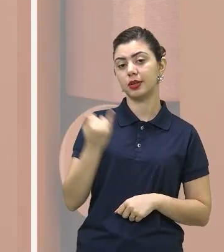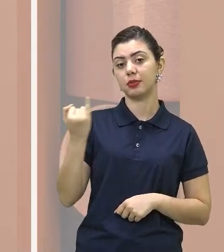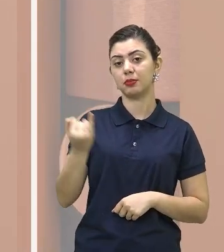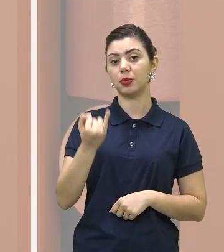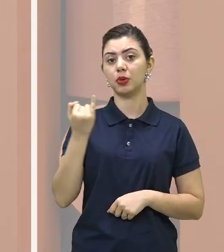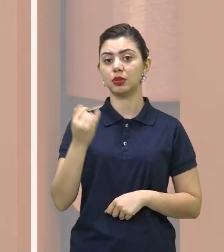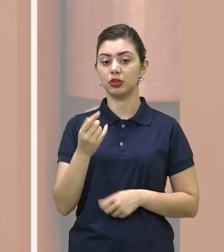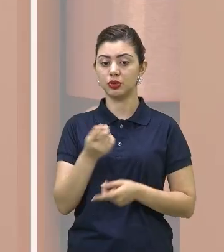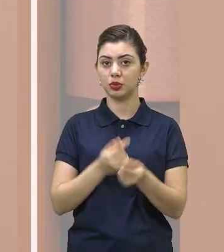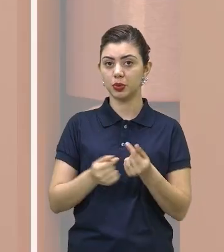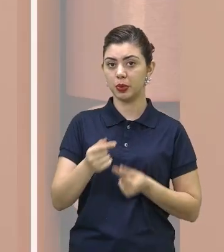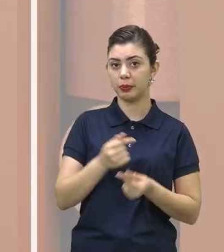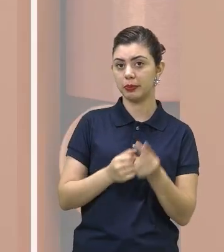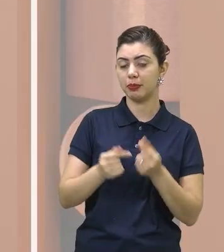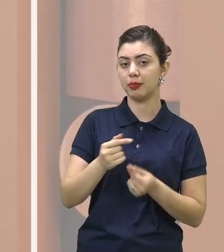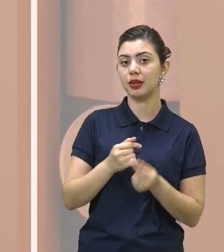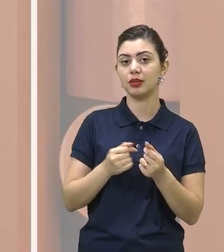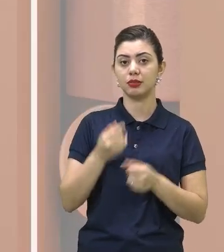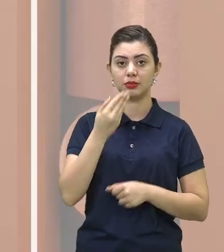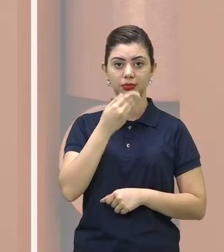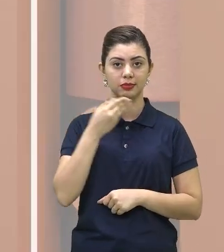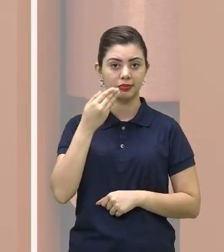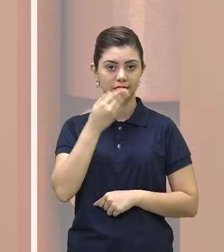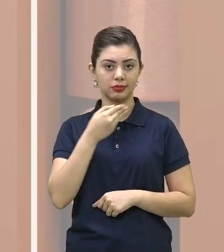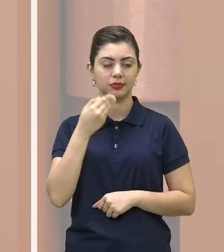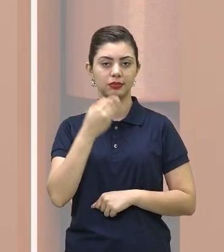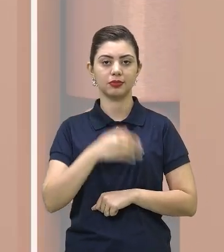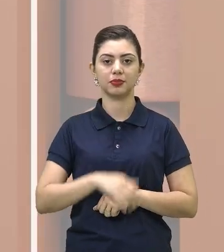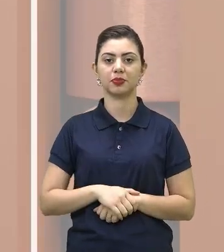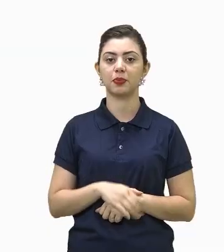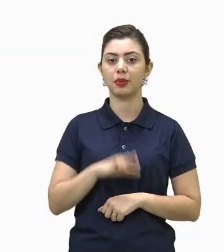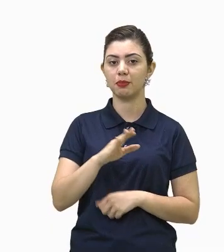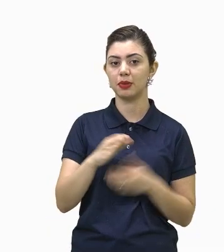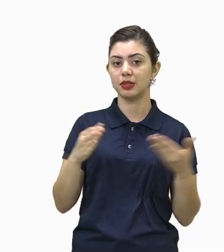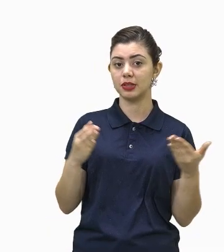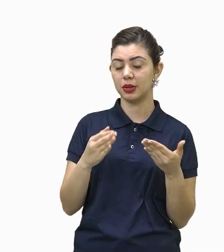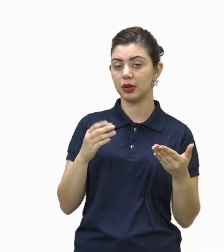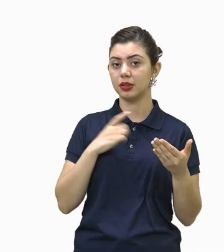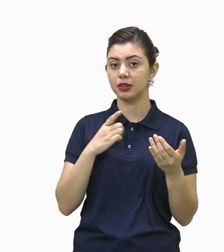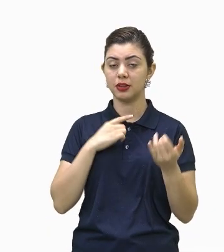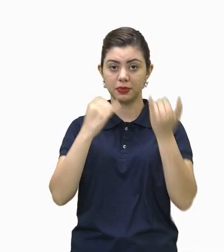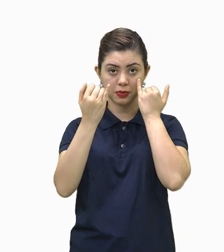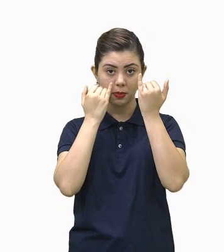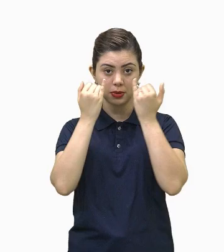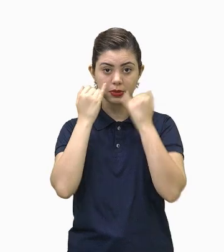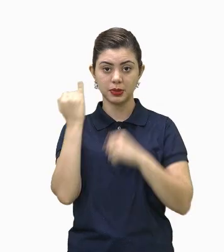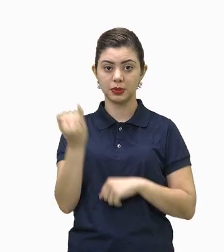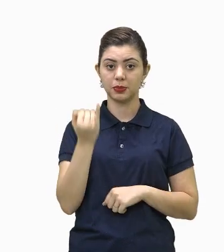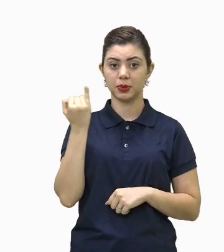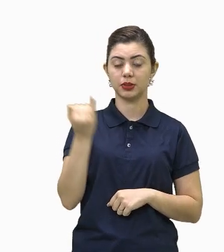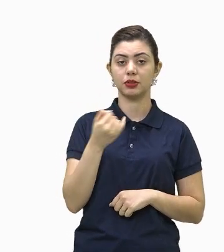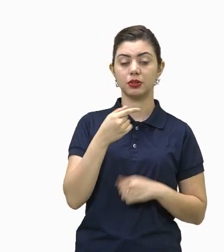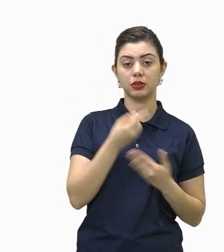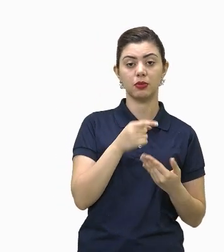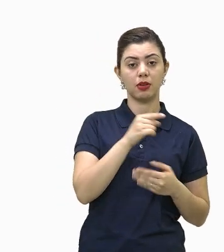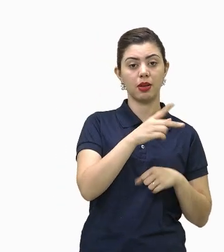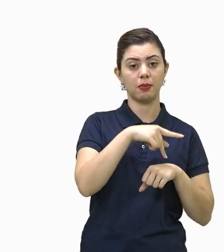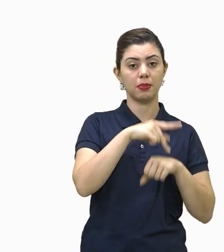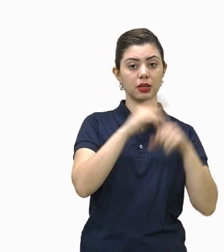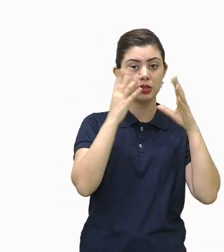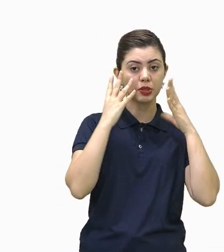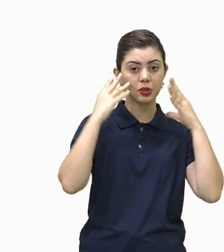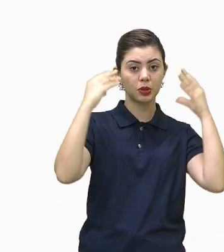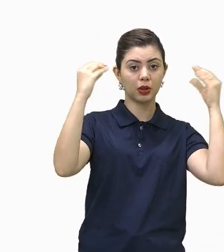o comércio do açúcar, tá? Então, vamos lá, fatos importantes. A Holanda, ela era protestante e